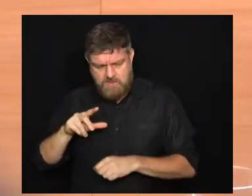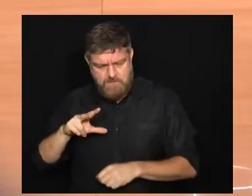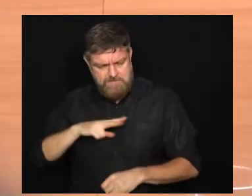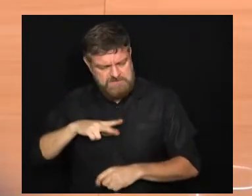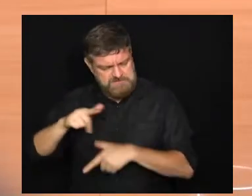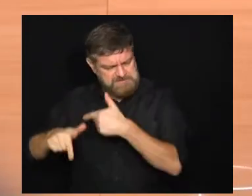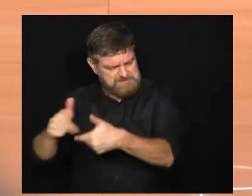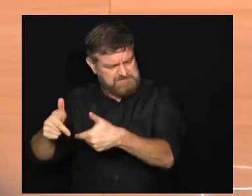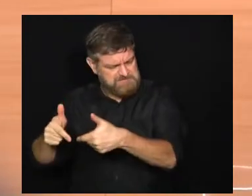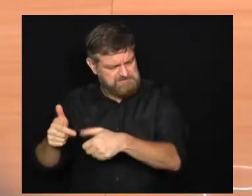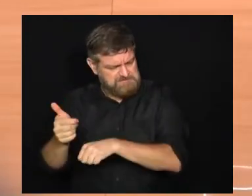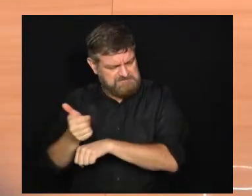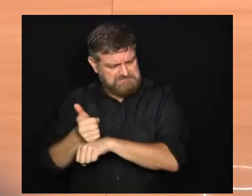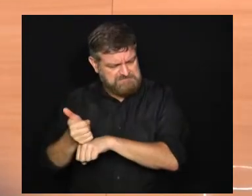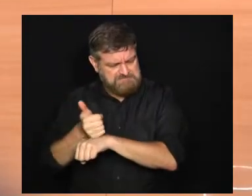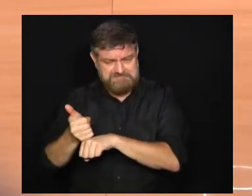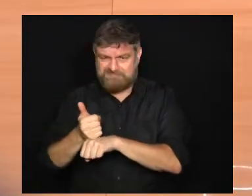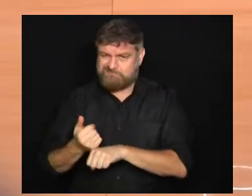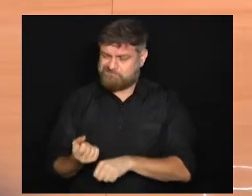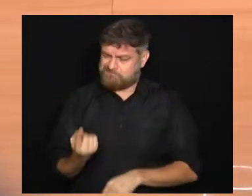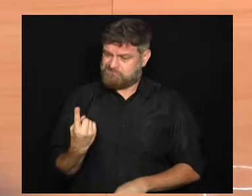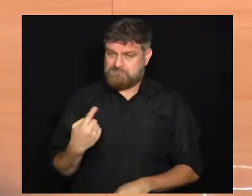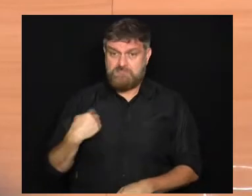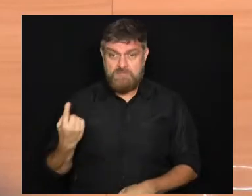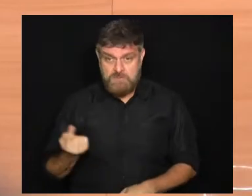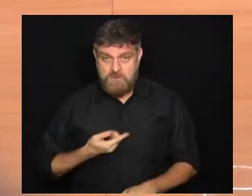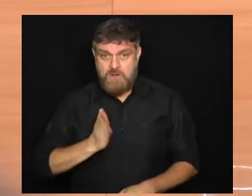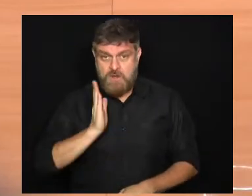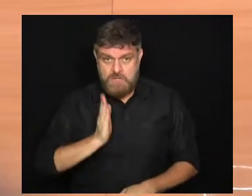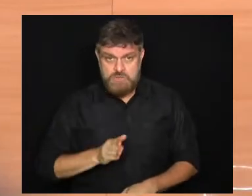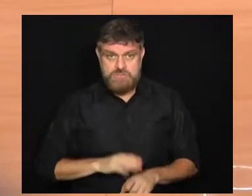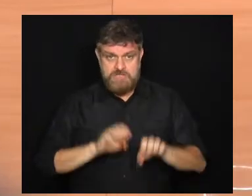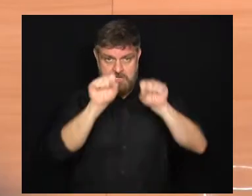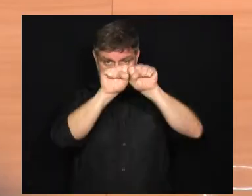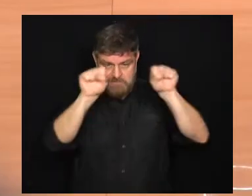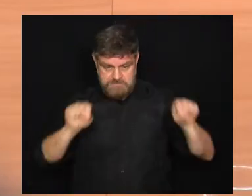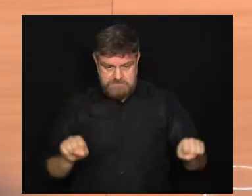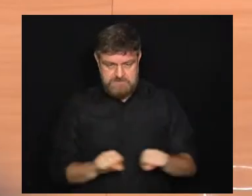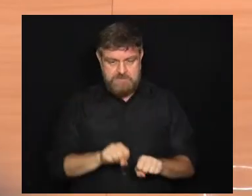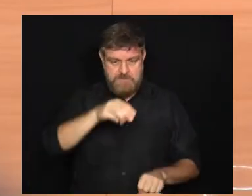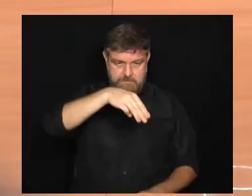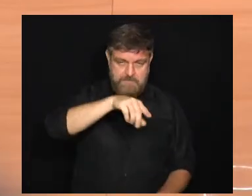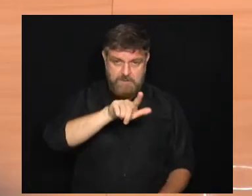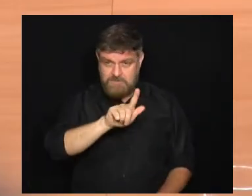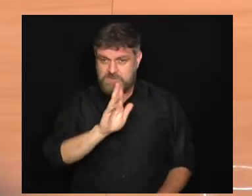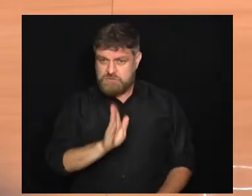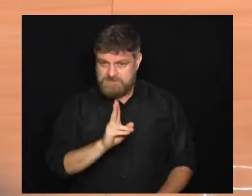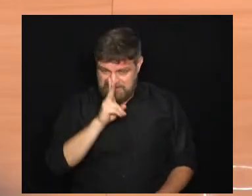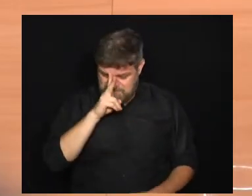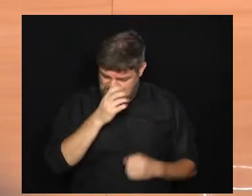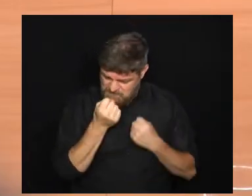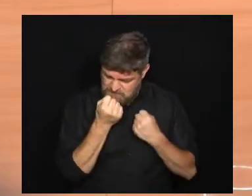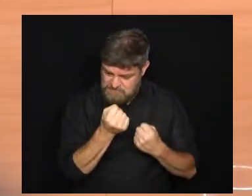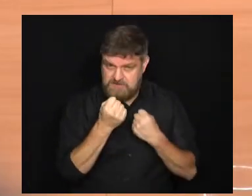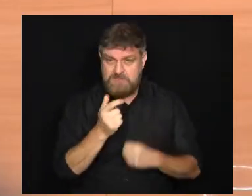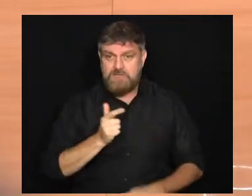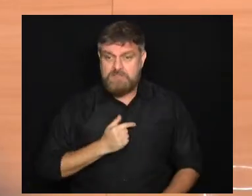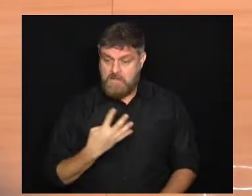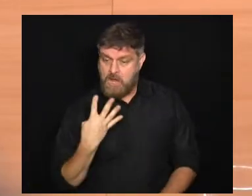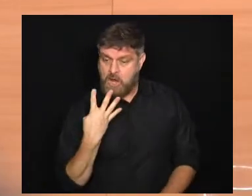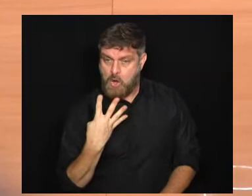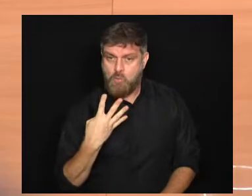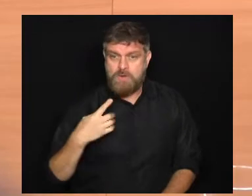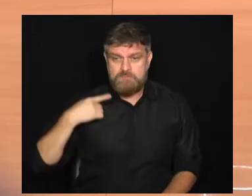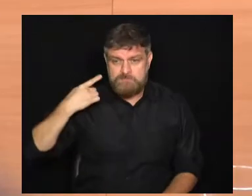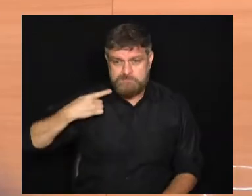teve acolhido algumas oitivas. O nosso agora, a rede, agora está fortalecida com 4 procuradores,